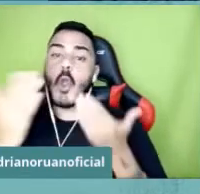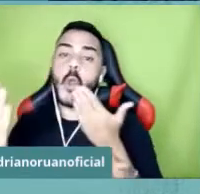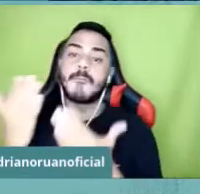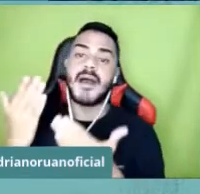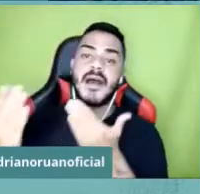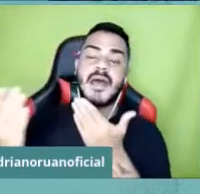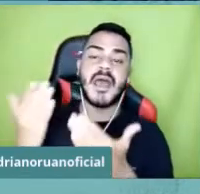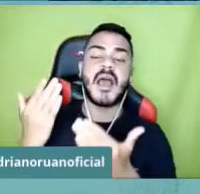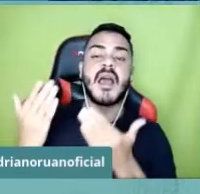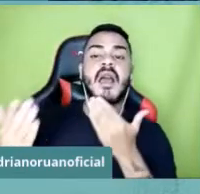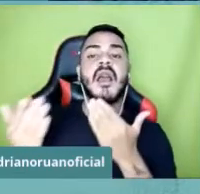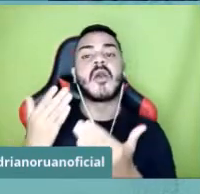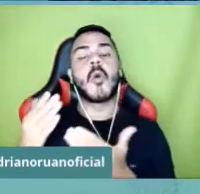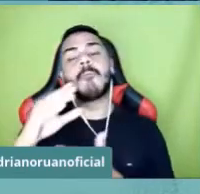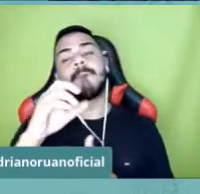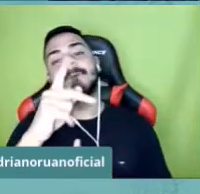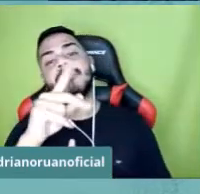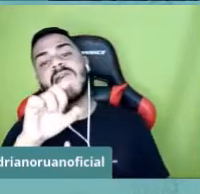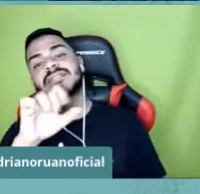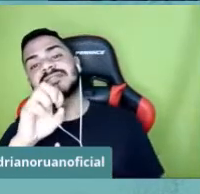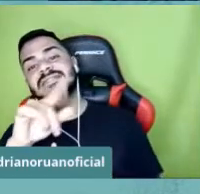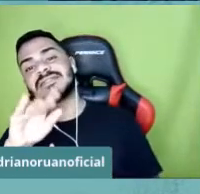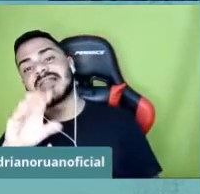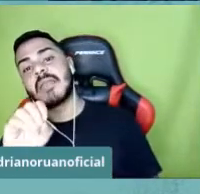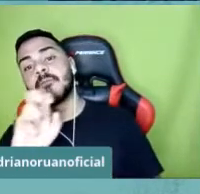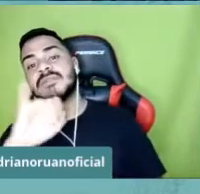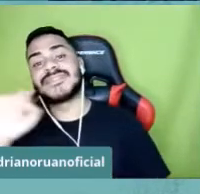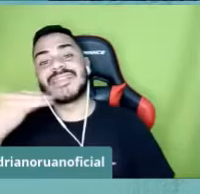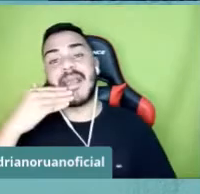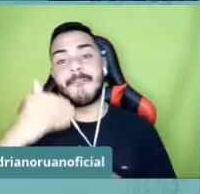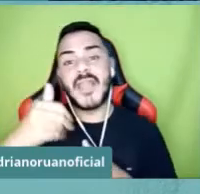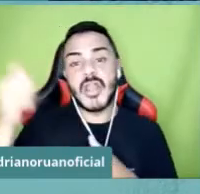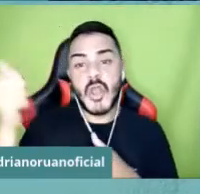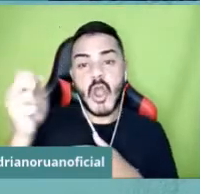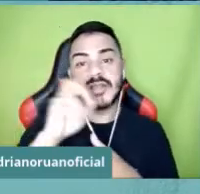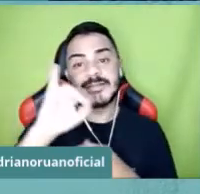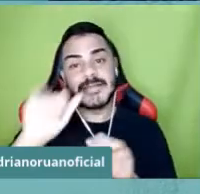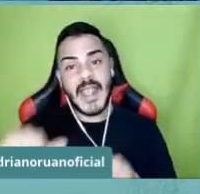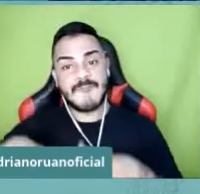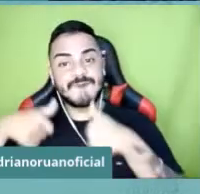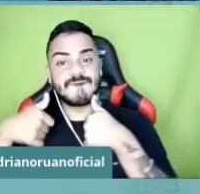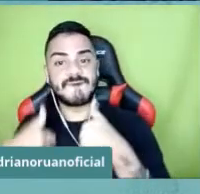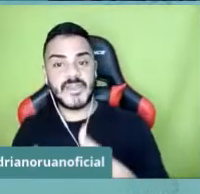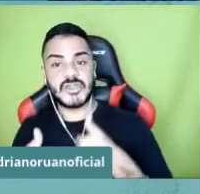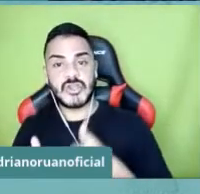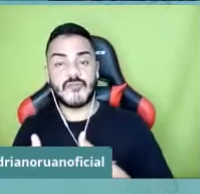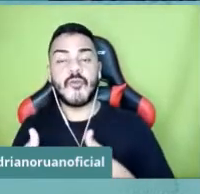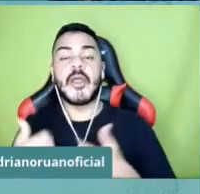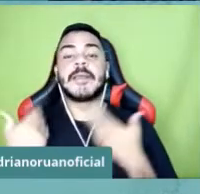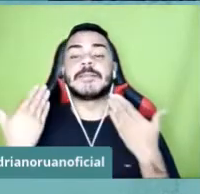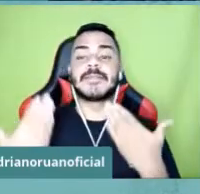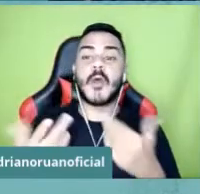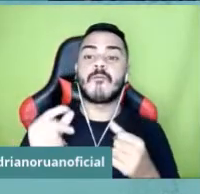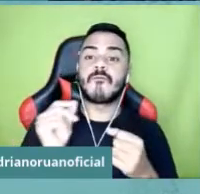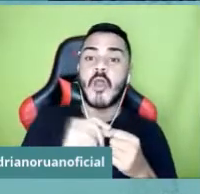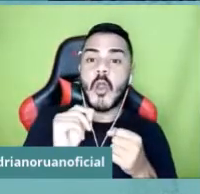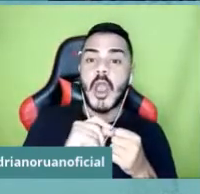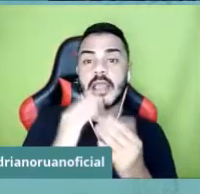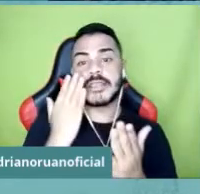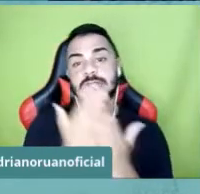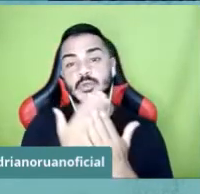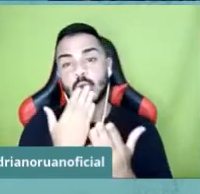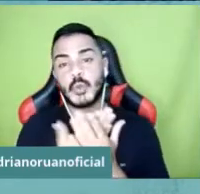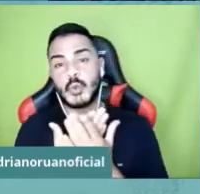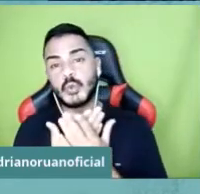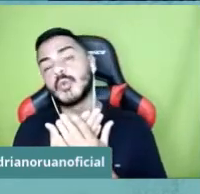o placebo, se ele é melhor, ou seja, se ele é efetivo. Então, aqui eu faço esses chamados estudos